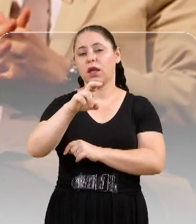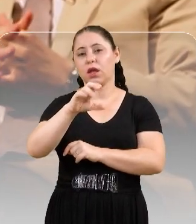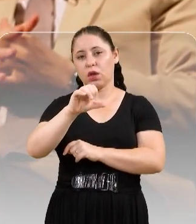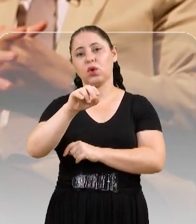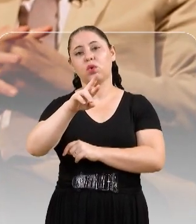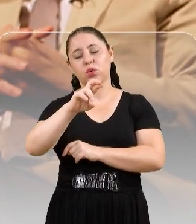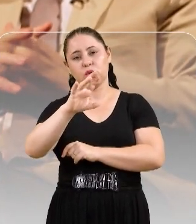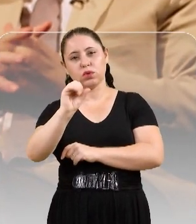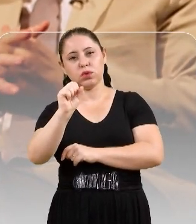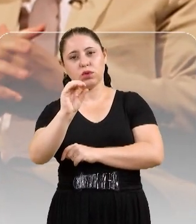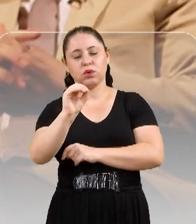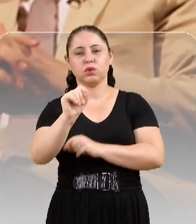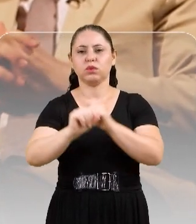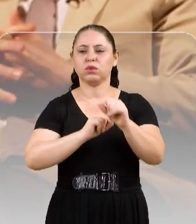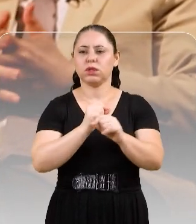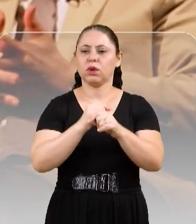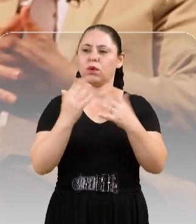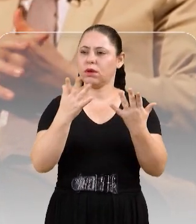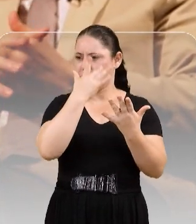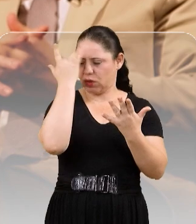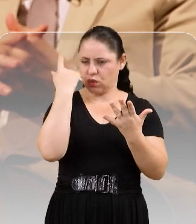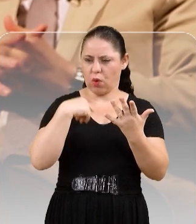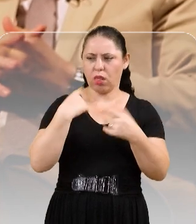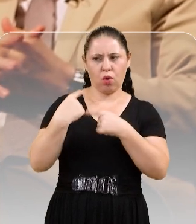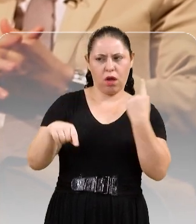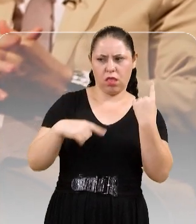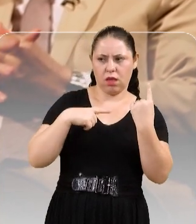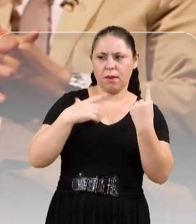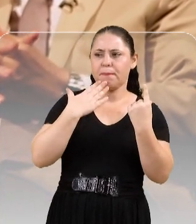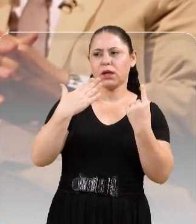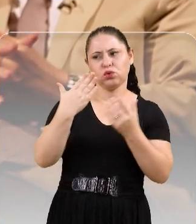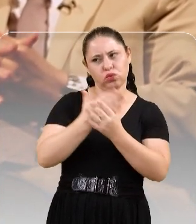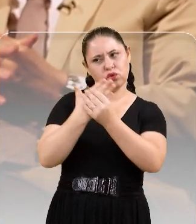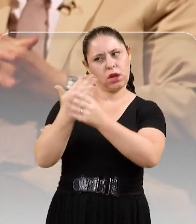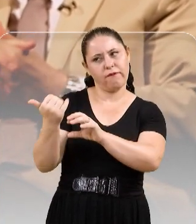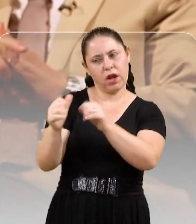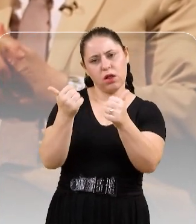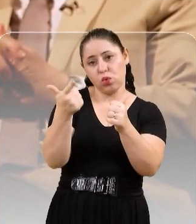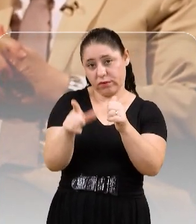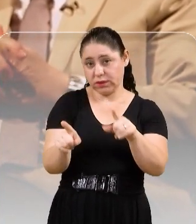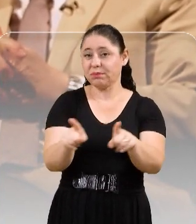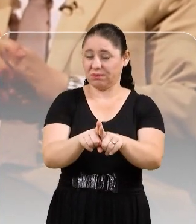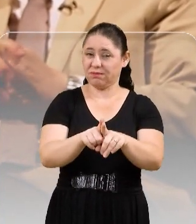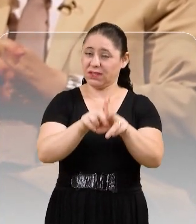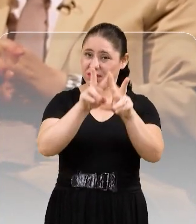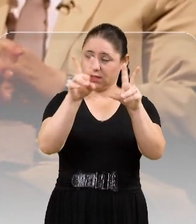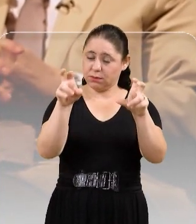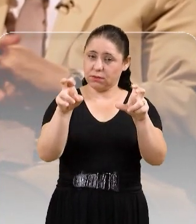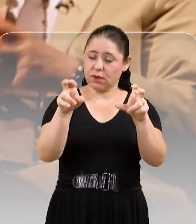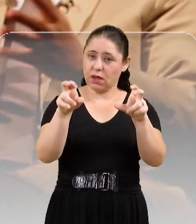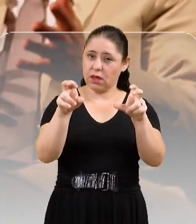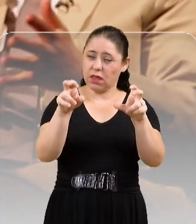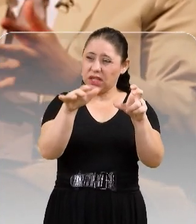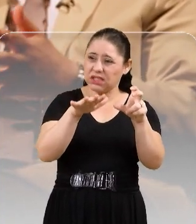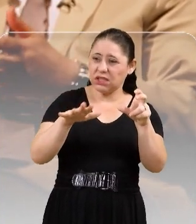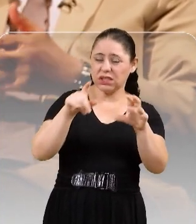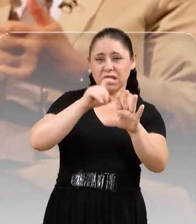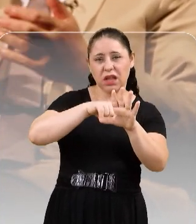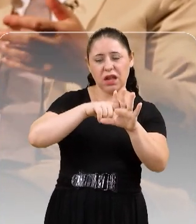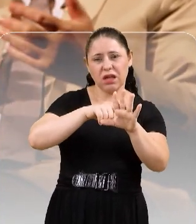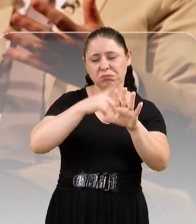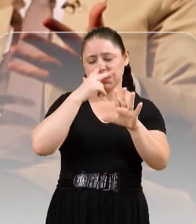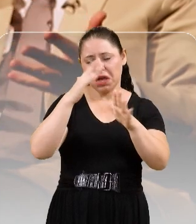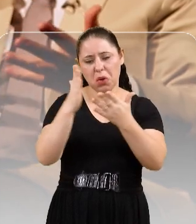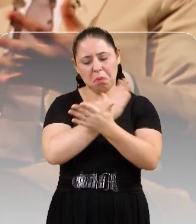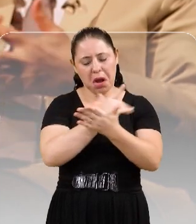que são, assim, para mim foram fundamentais, porque essa teoria geral estava muito dispersa, até então